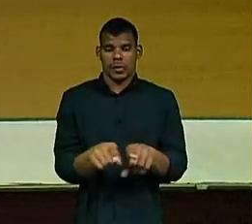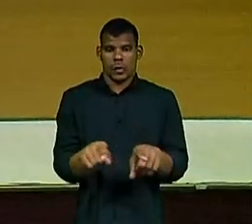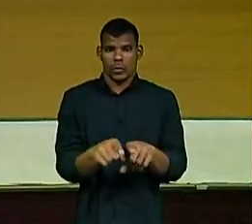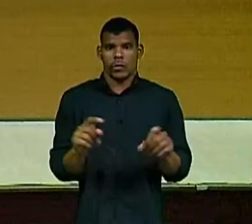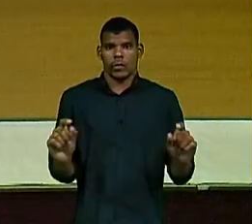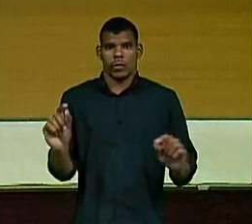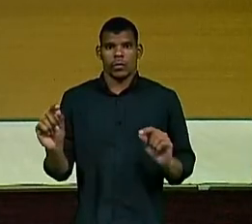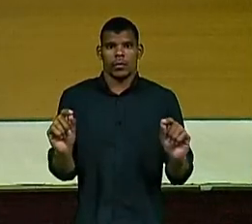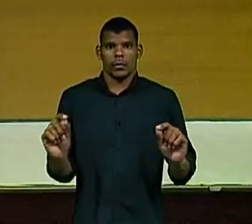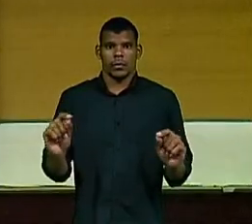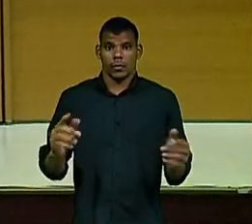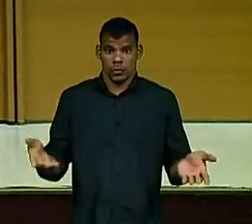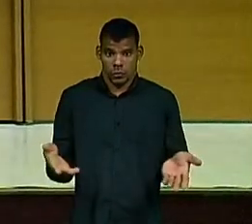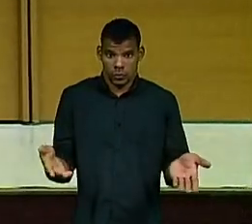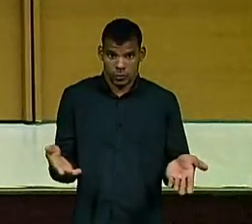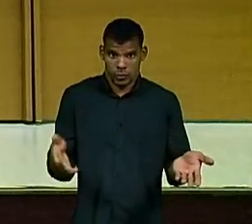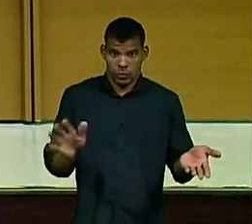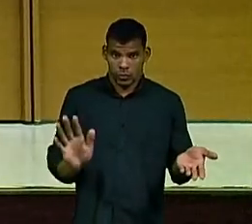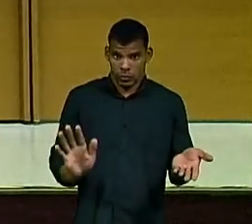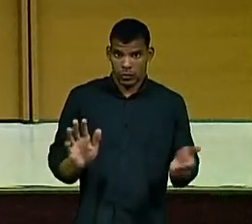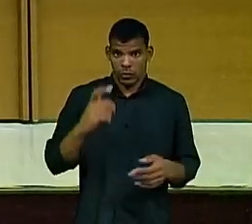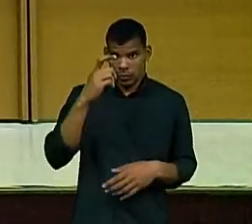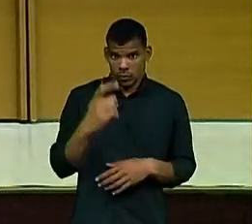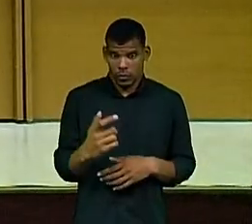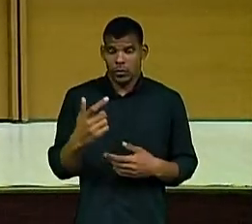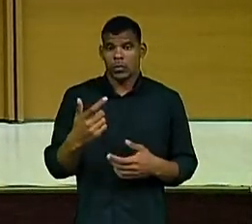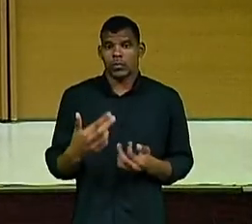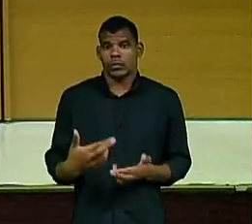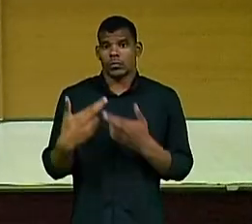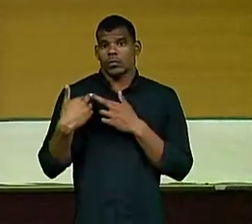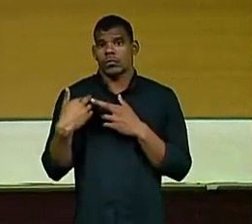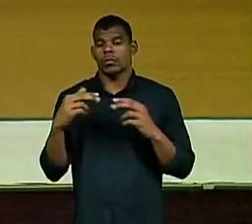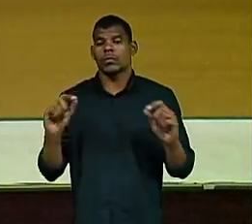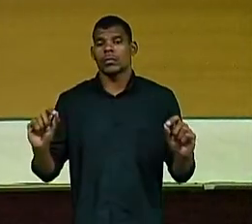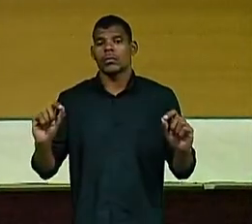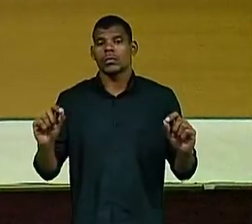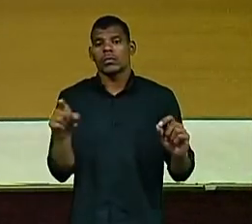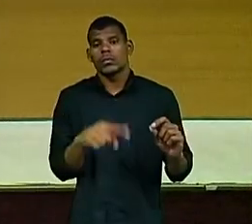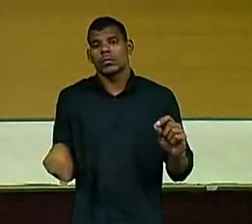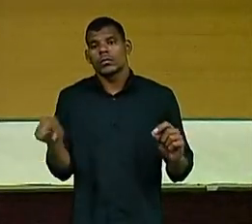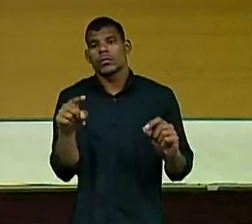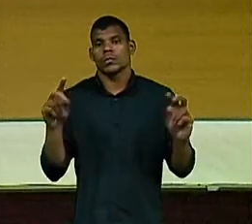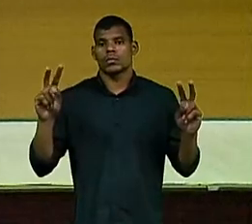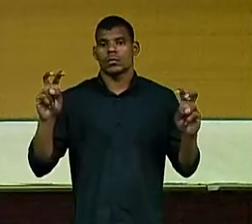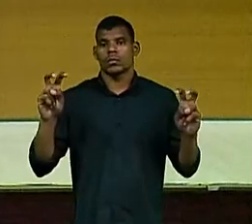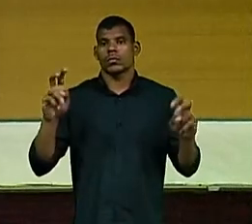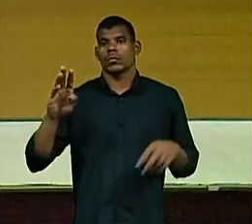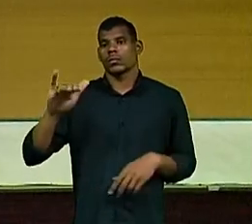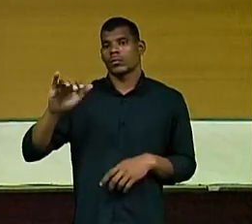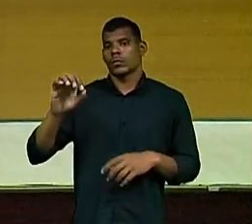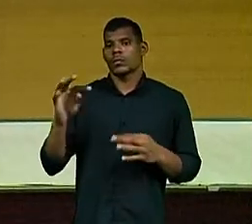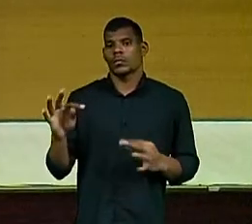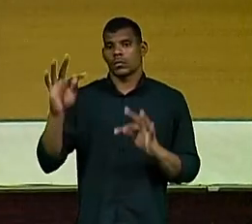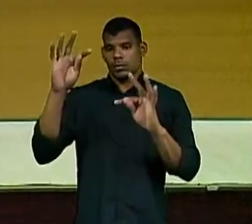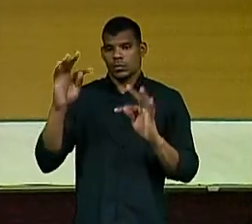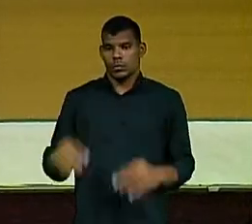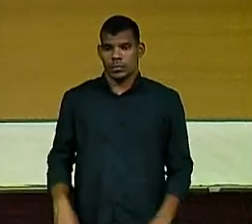hoje eu fui incumbido de trabalhar vocês com tema de biotecnologia